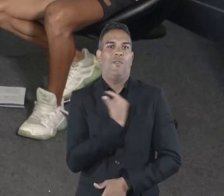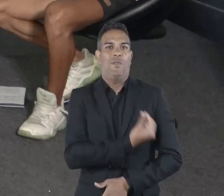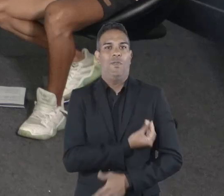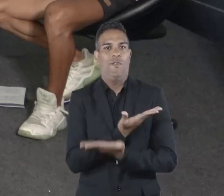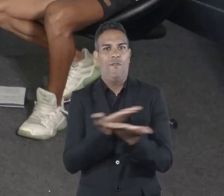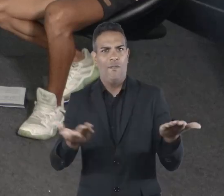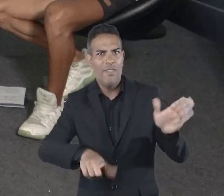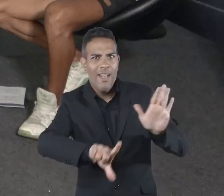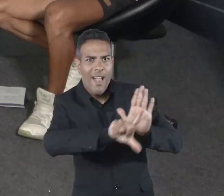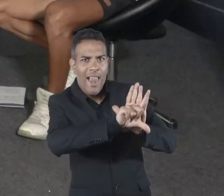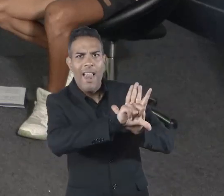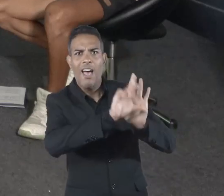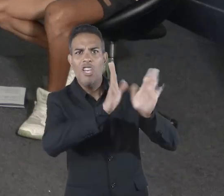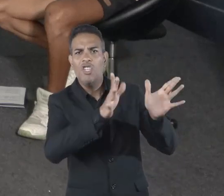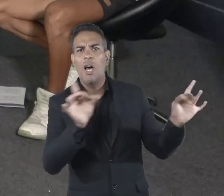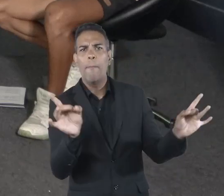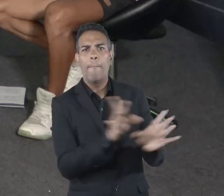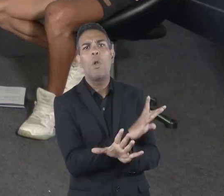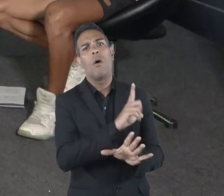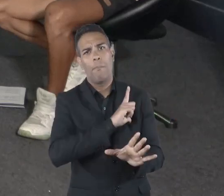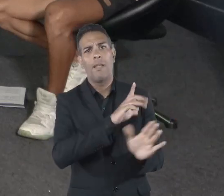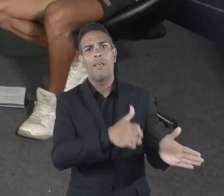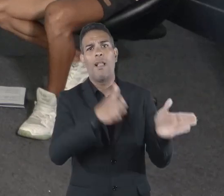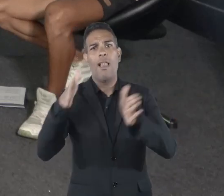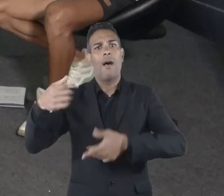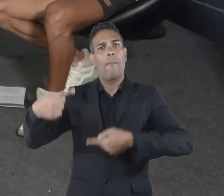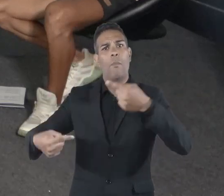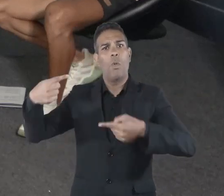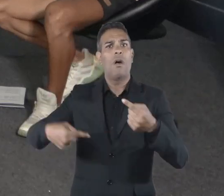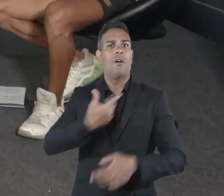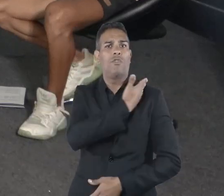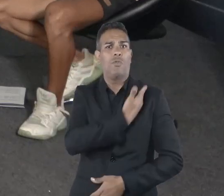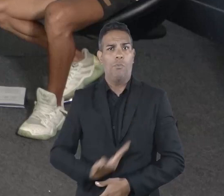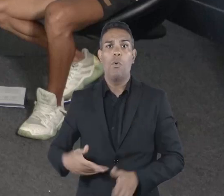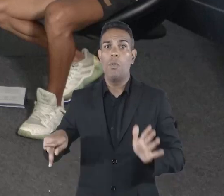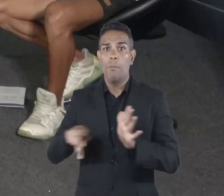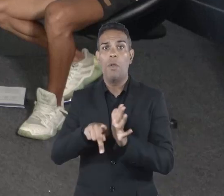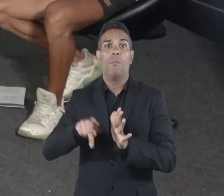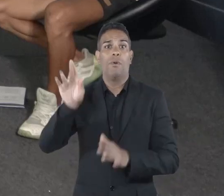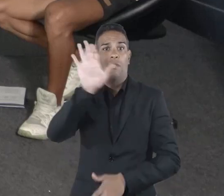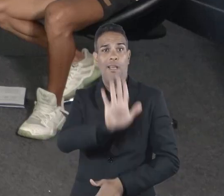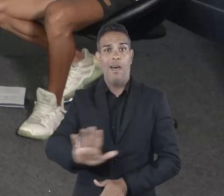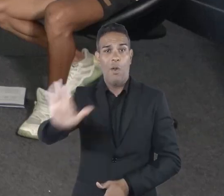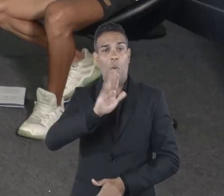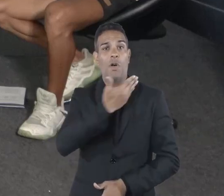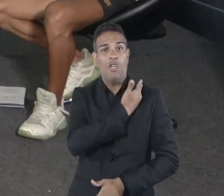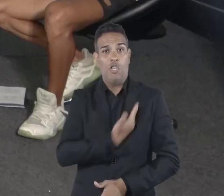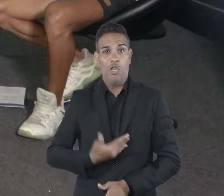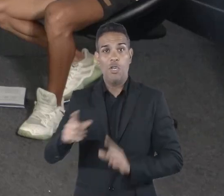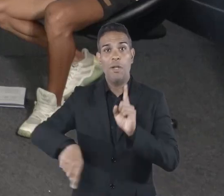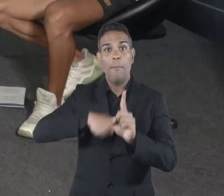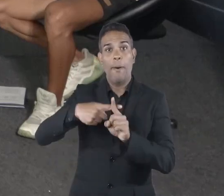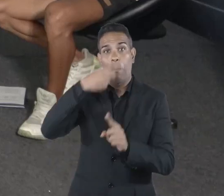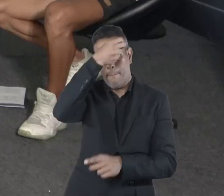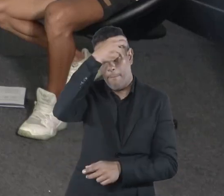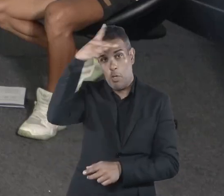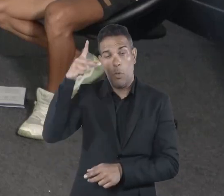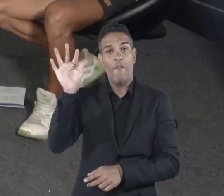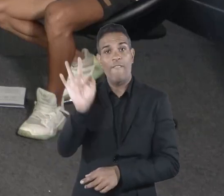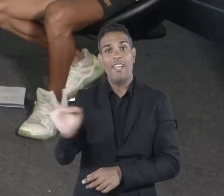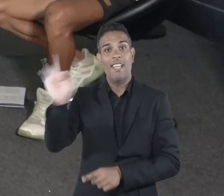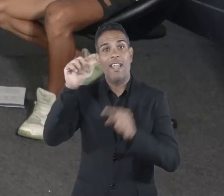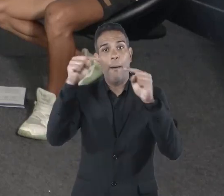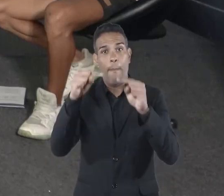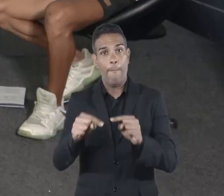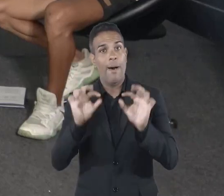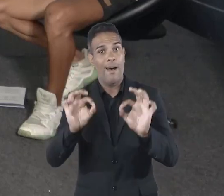grande obra. Não é só tem lei da migração, mas precisa de políticas públicas no nível estaduais, no nível municipal